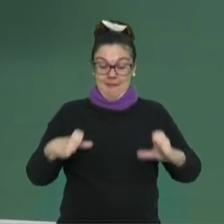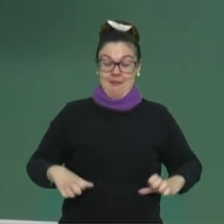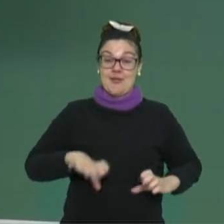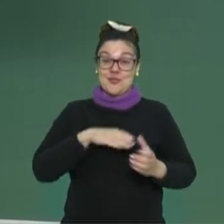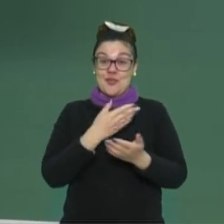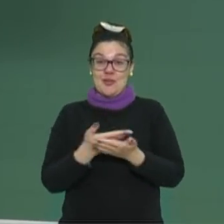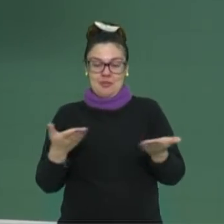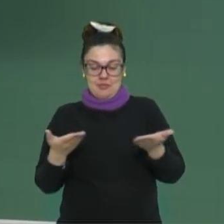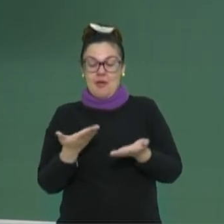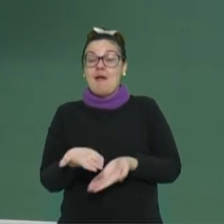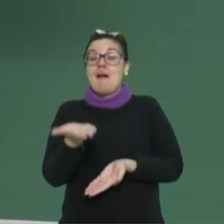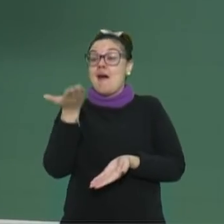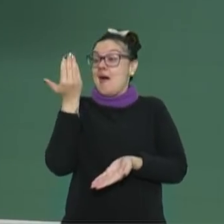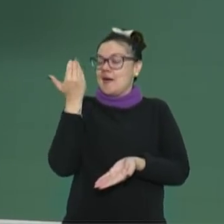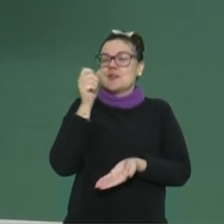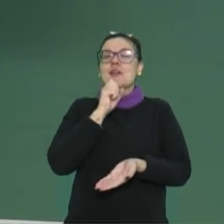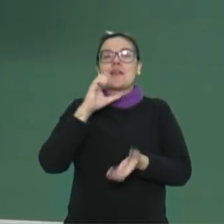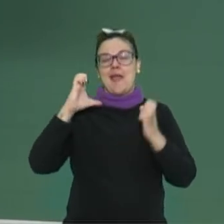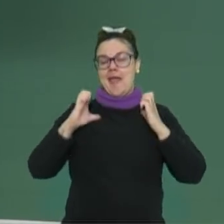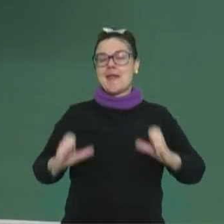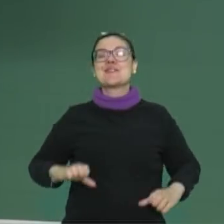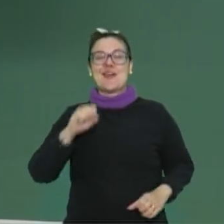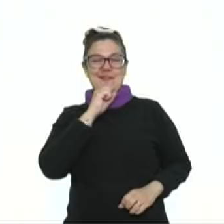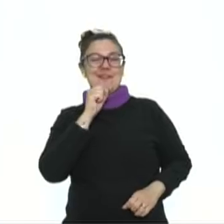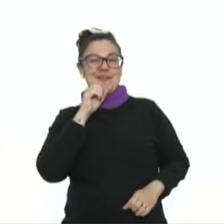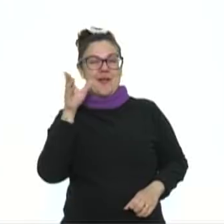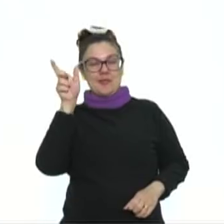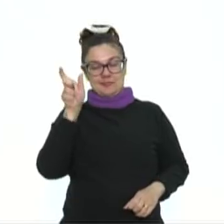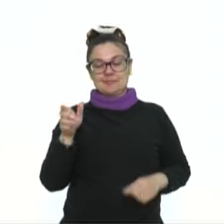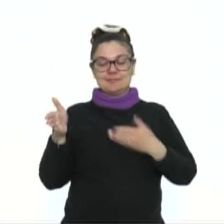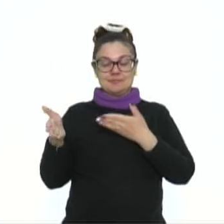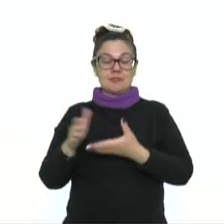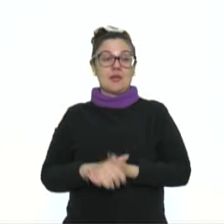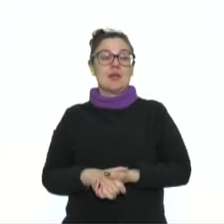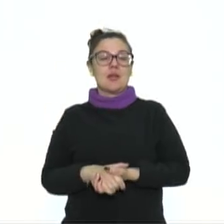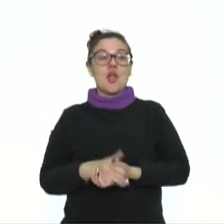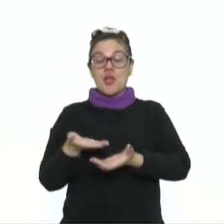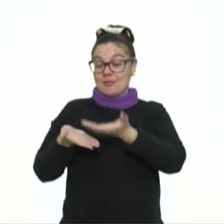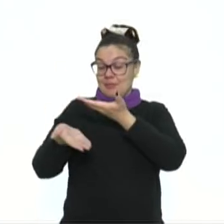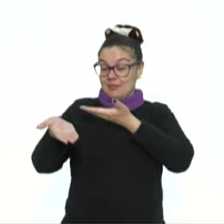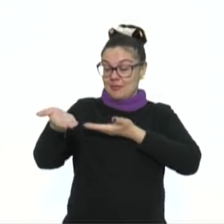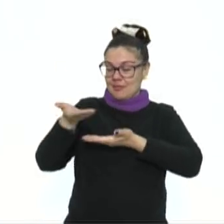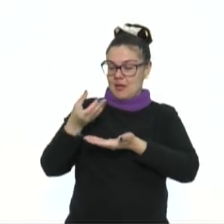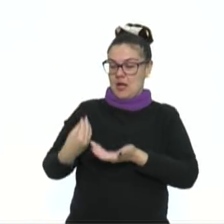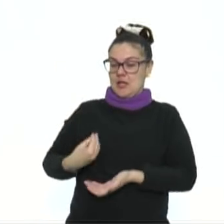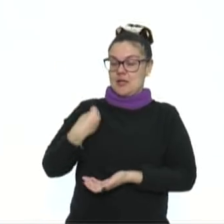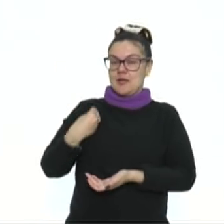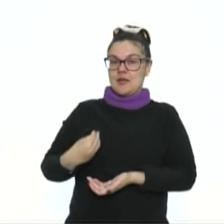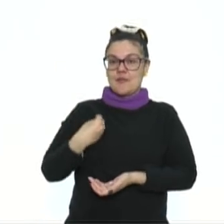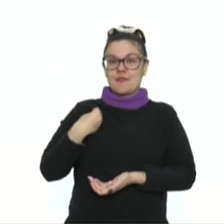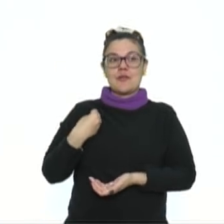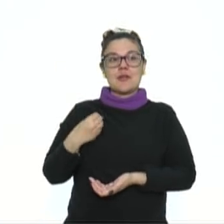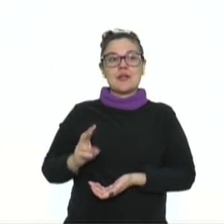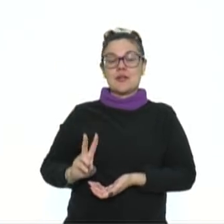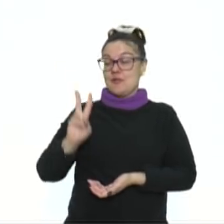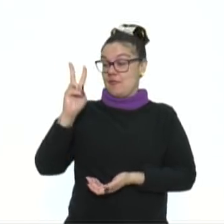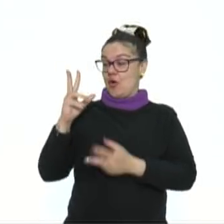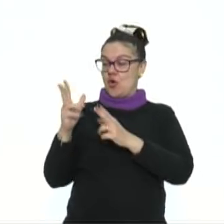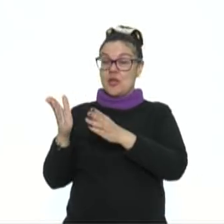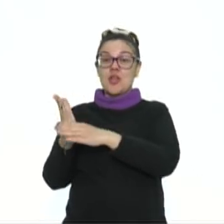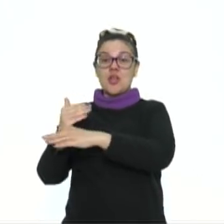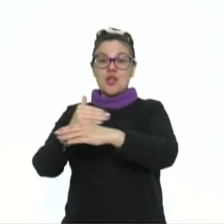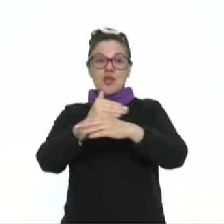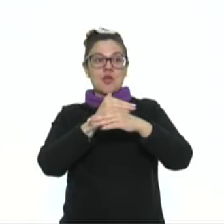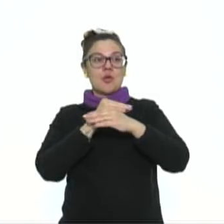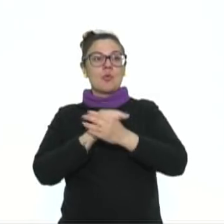ética anterior, ou ética velha, que assim ele chama, é esse: trate as vidas humanas como se tivessem valor igual.